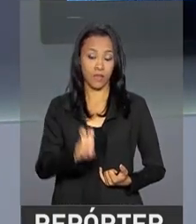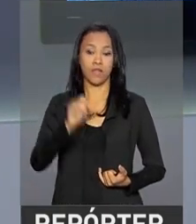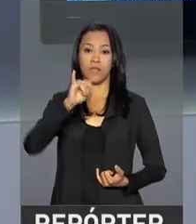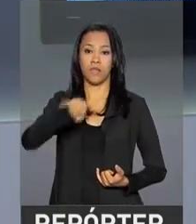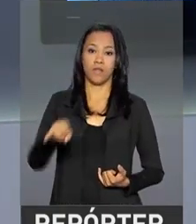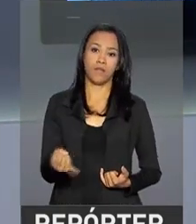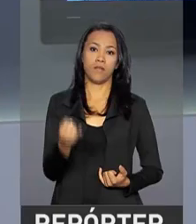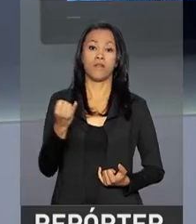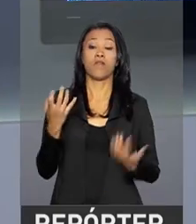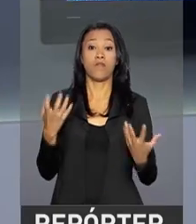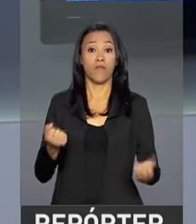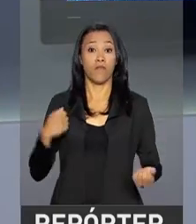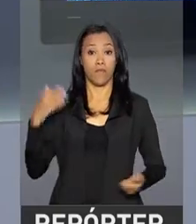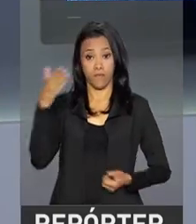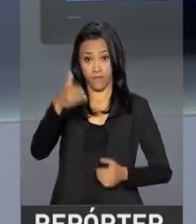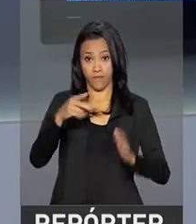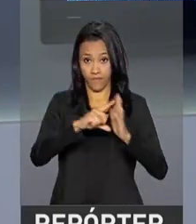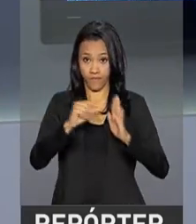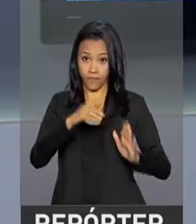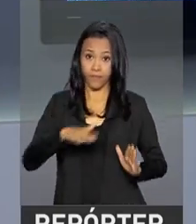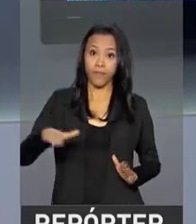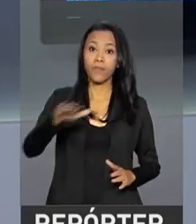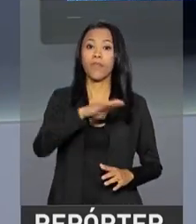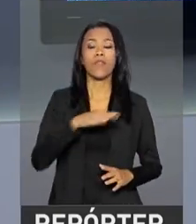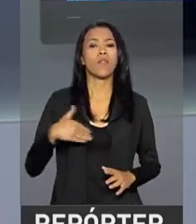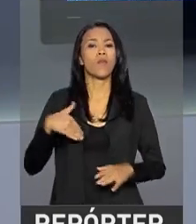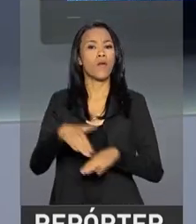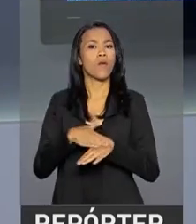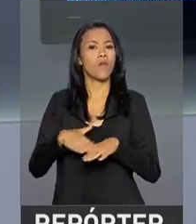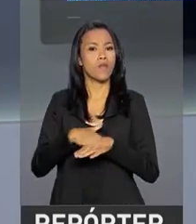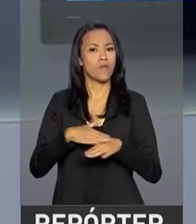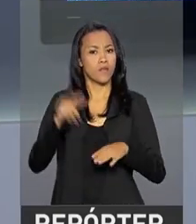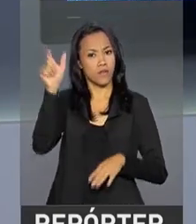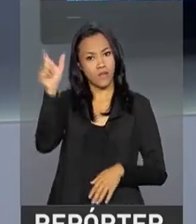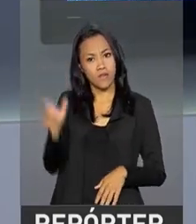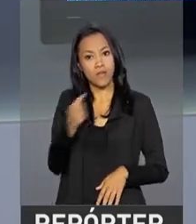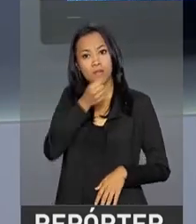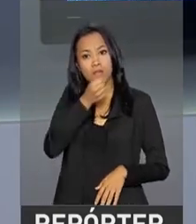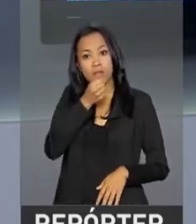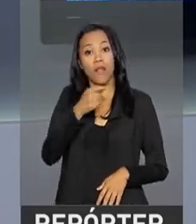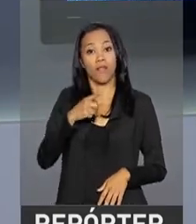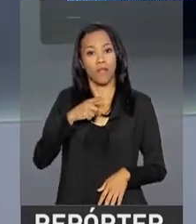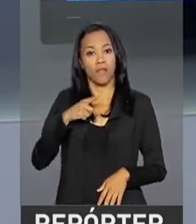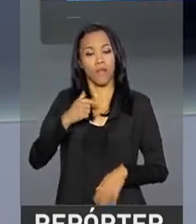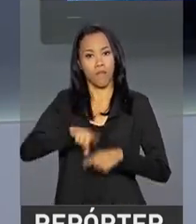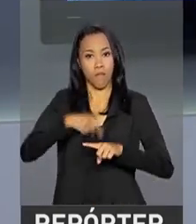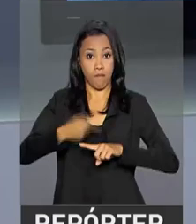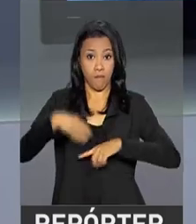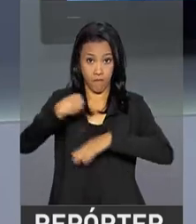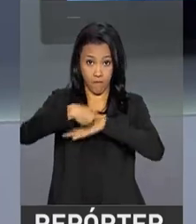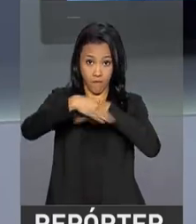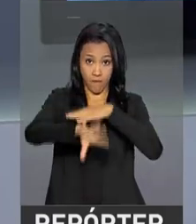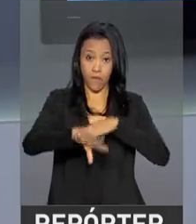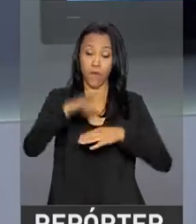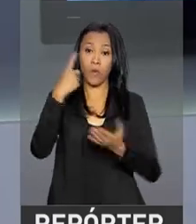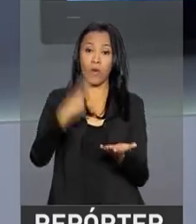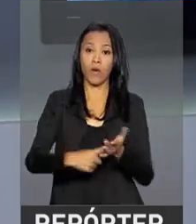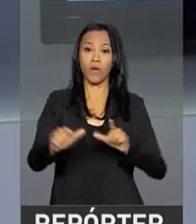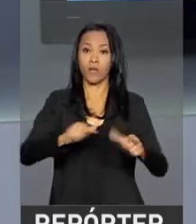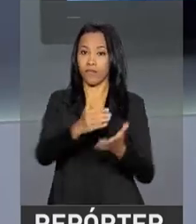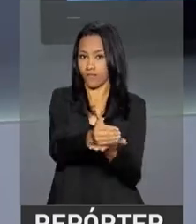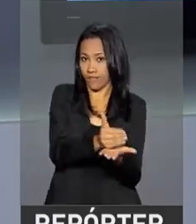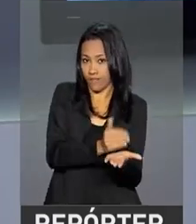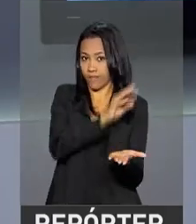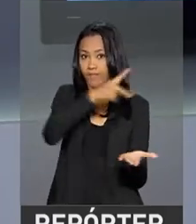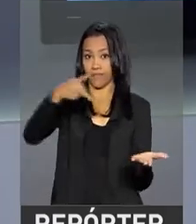de janeiro e vamos até o palácio do planalto onde está repórter luana cara ela traz informações sobre a agenda do presidente michel temer bom